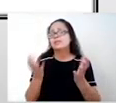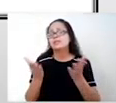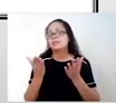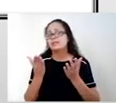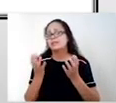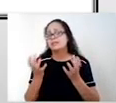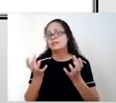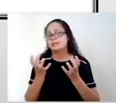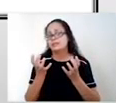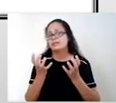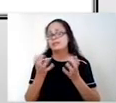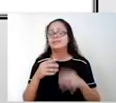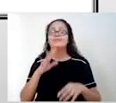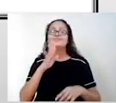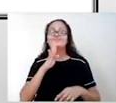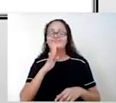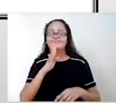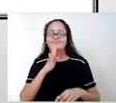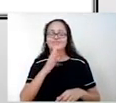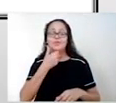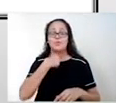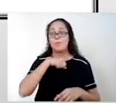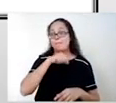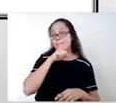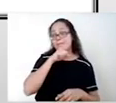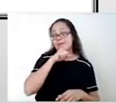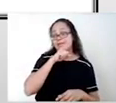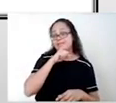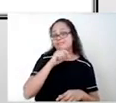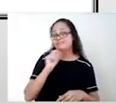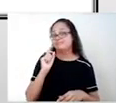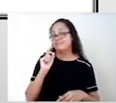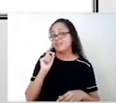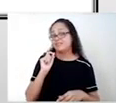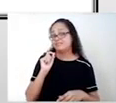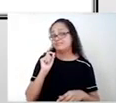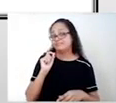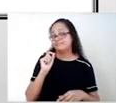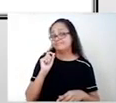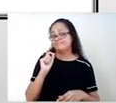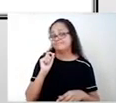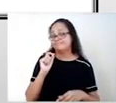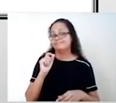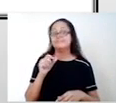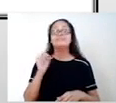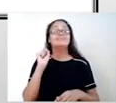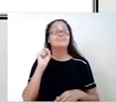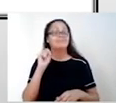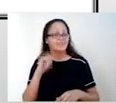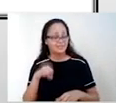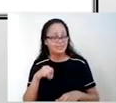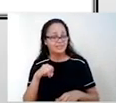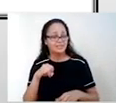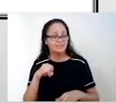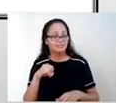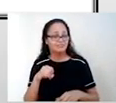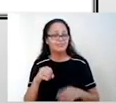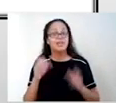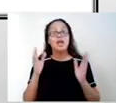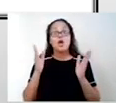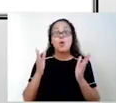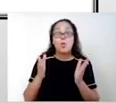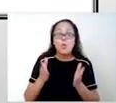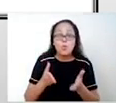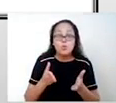muito? Conhecer o pai. Será que é isso? Né? É sim. Né? Será que é hoje que ele